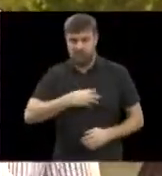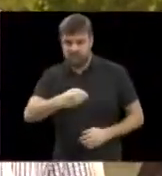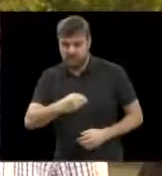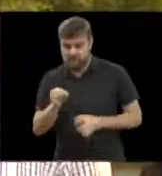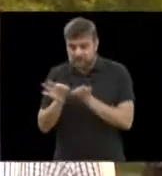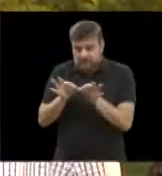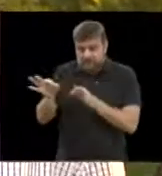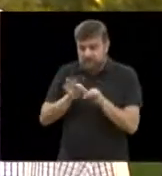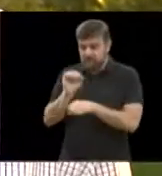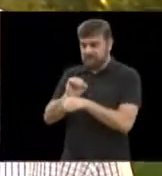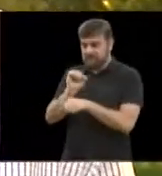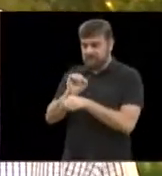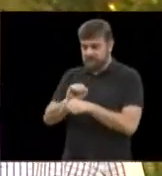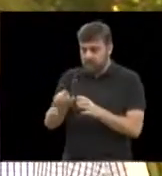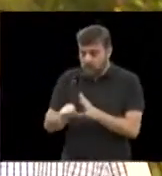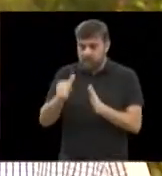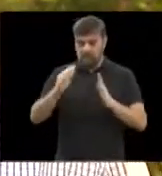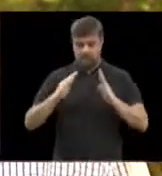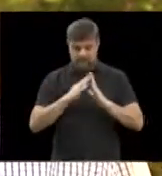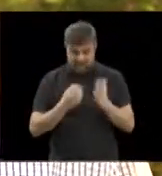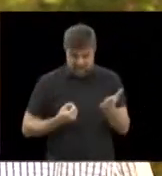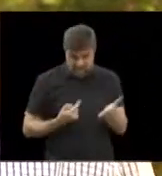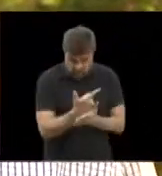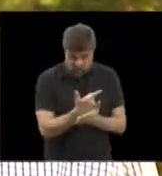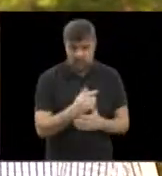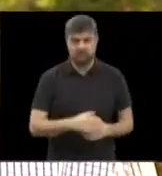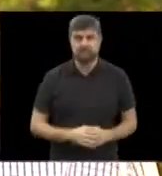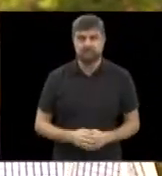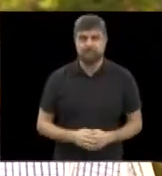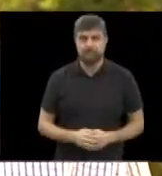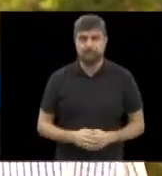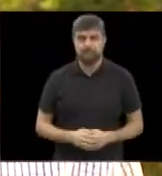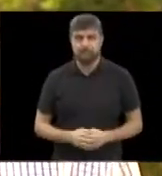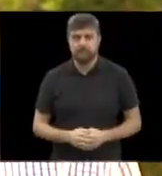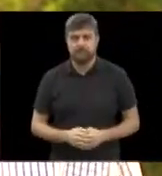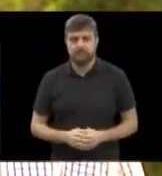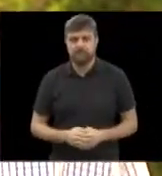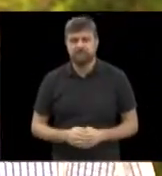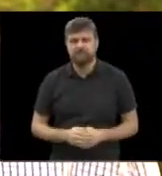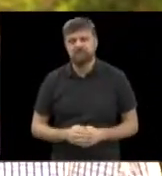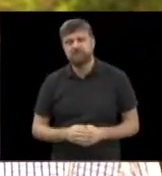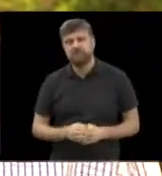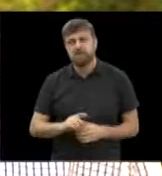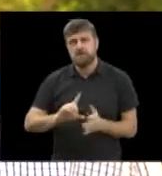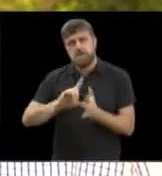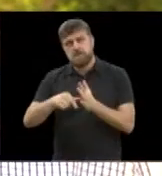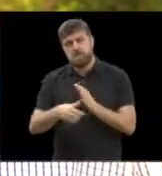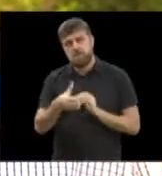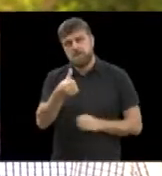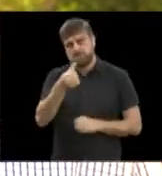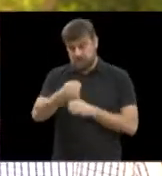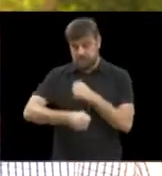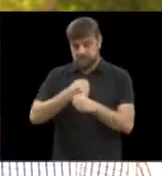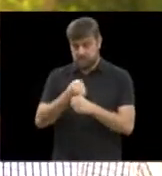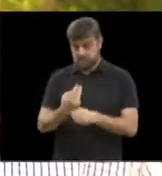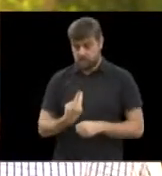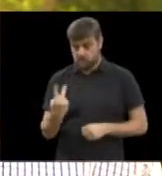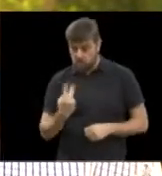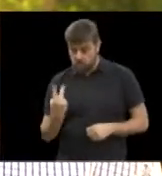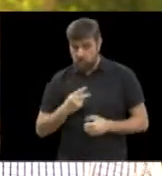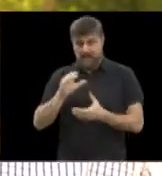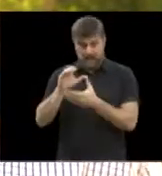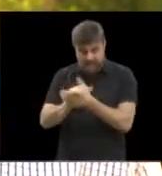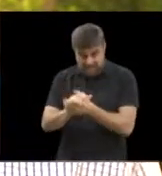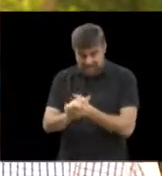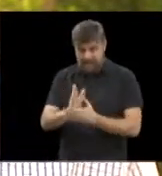ter filhos depois de ter a nossa casa e assim por diante. E aproximadamente depois de 6 anos que a gente casou, a gente já